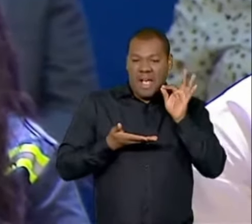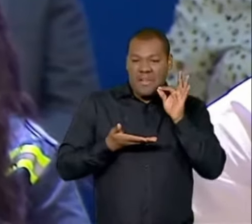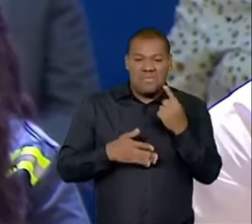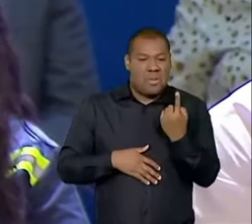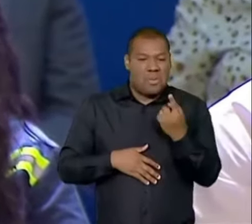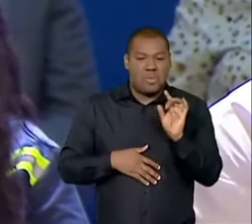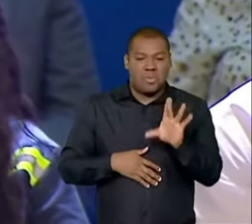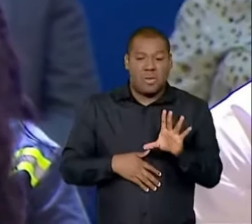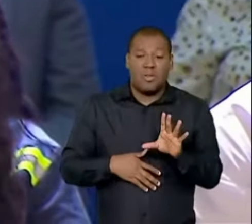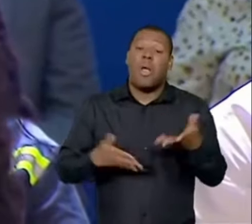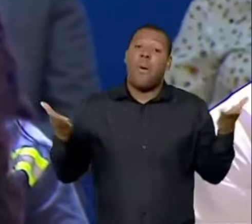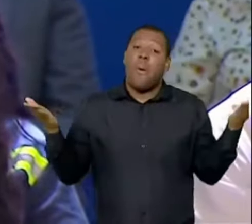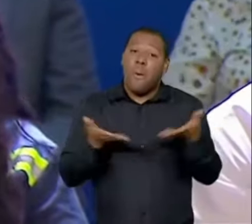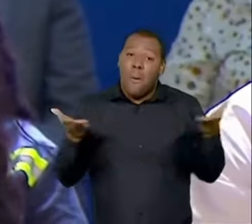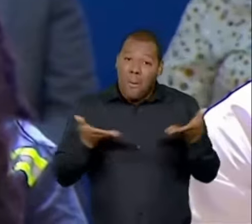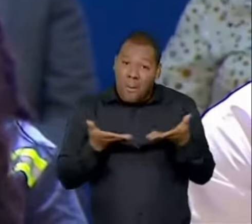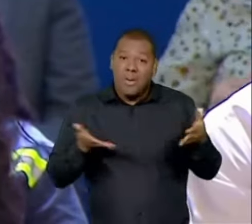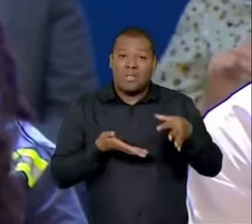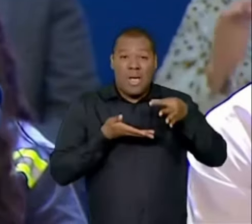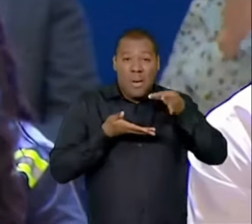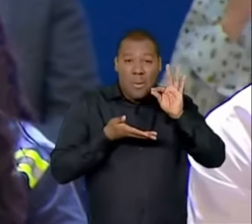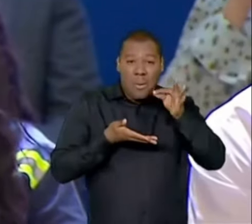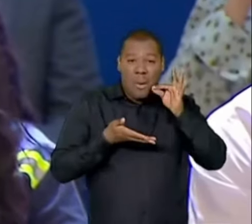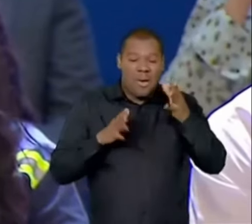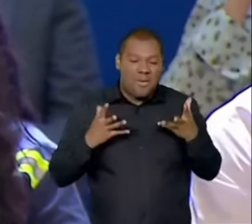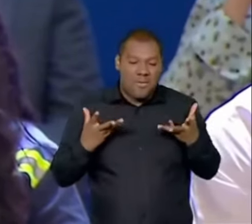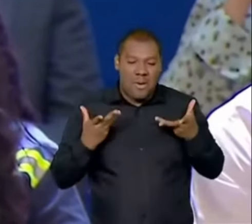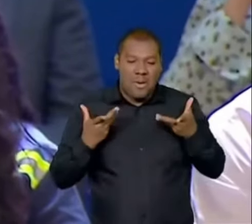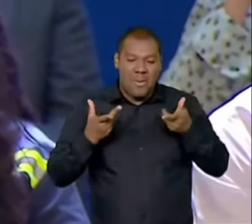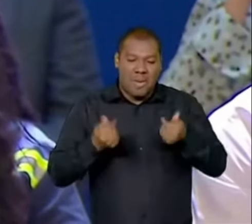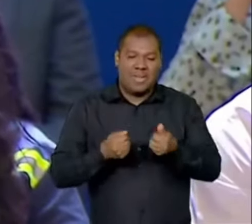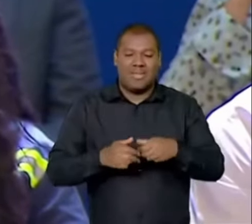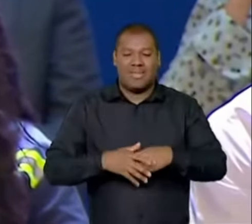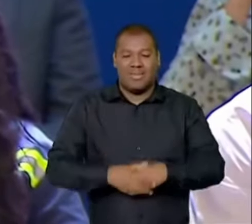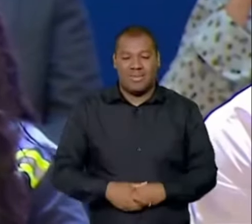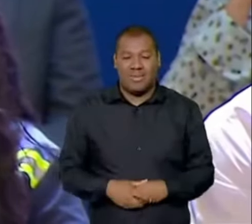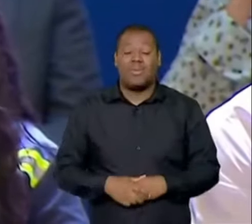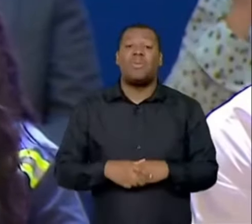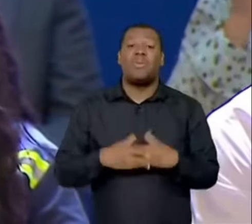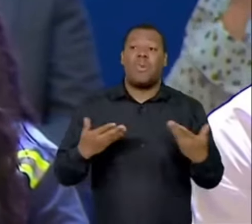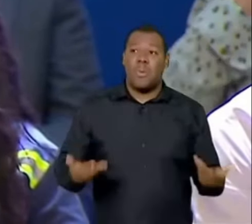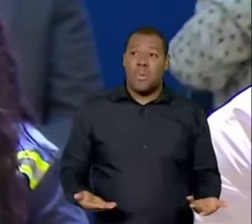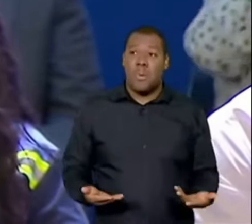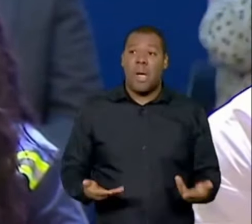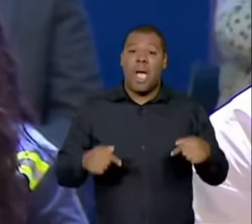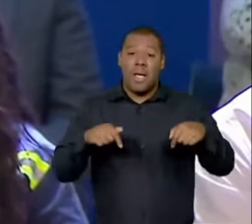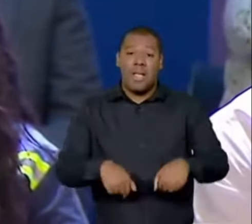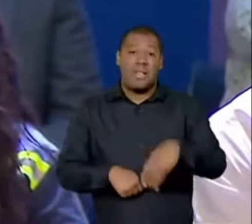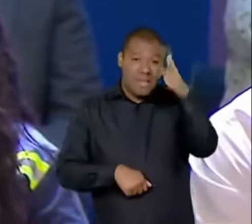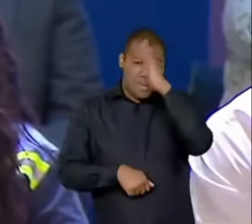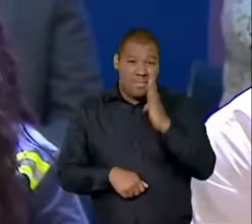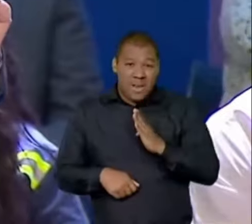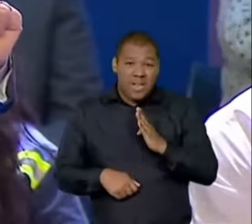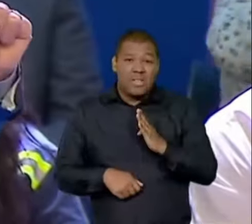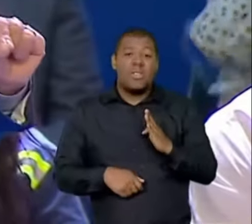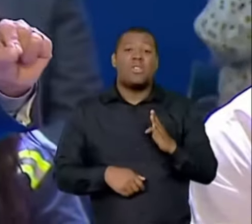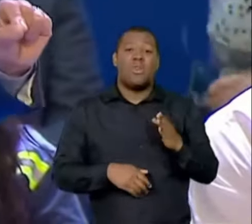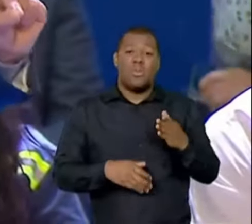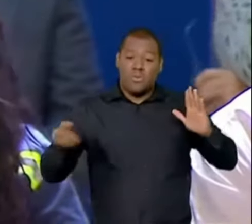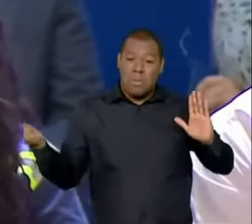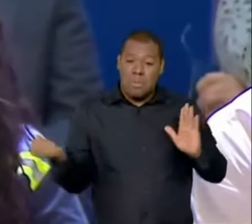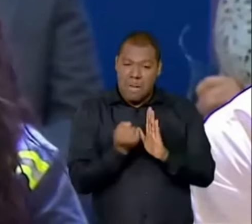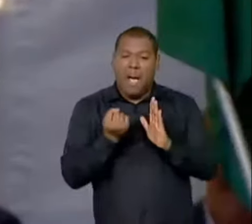As pessoas têm café de qualidade e o mundo precisa aprender que o Brasil é um produtor de café de muita